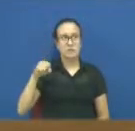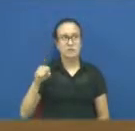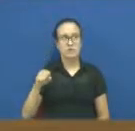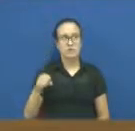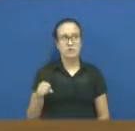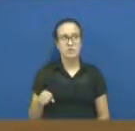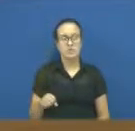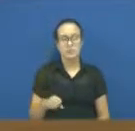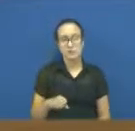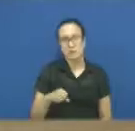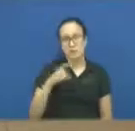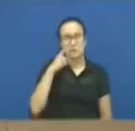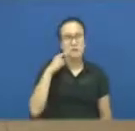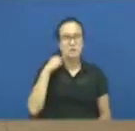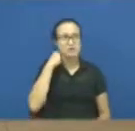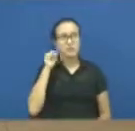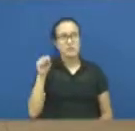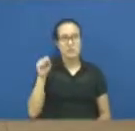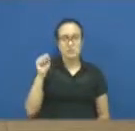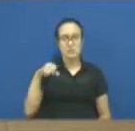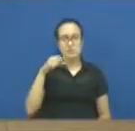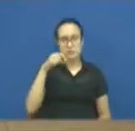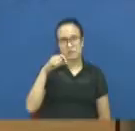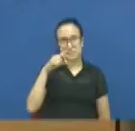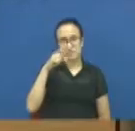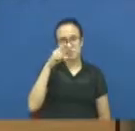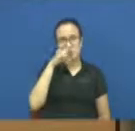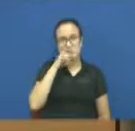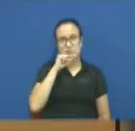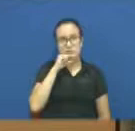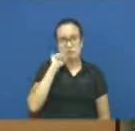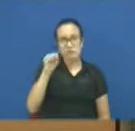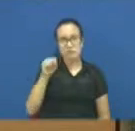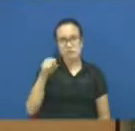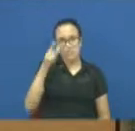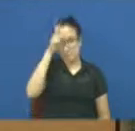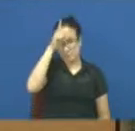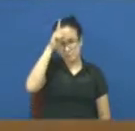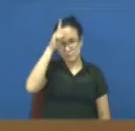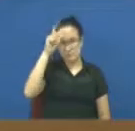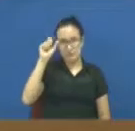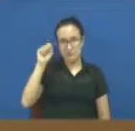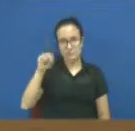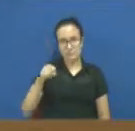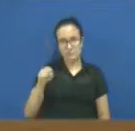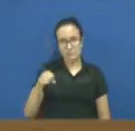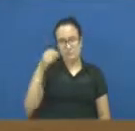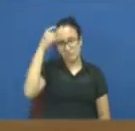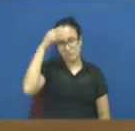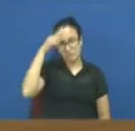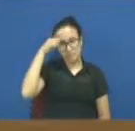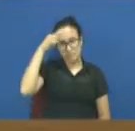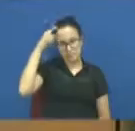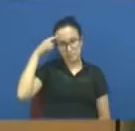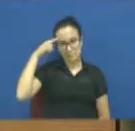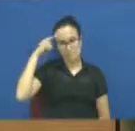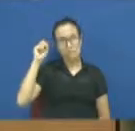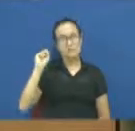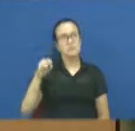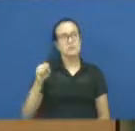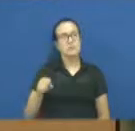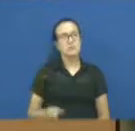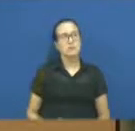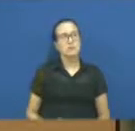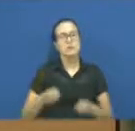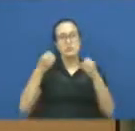Sim. Newton Santos. Sim. Dr. Raul. Sim. Sidney Pascotto. Sim. E Wilson Cerqueira. Sim,